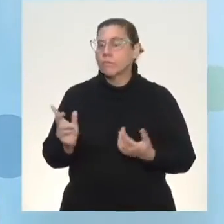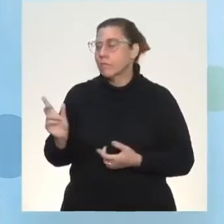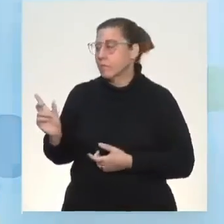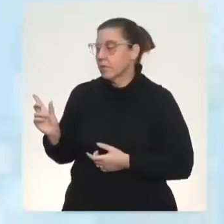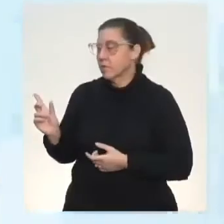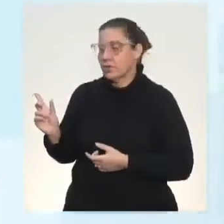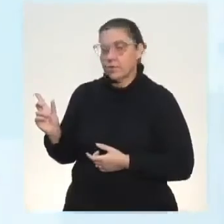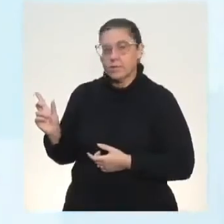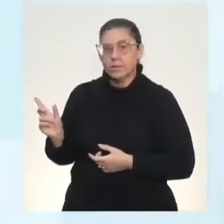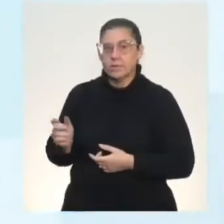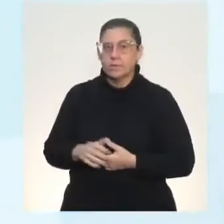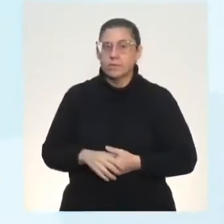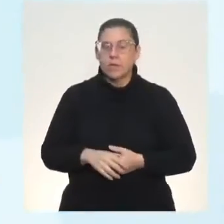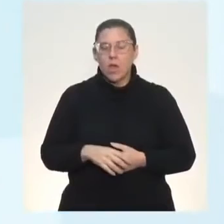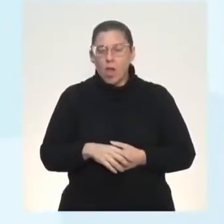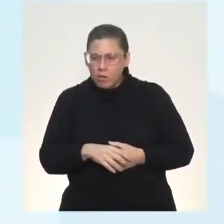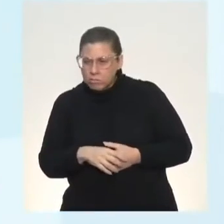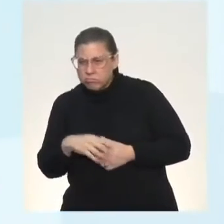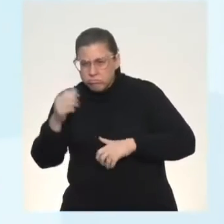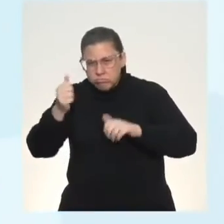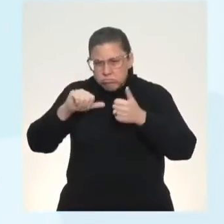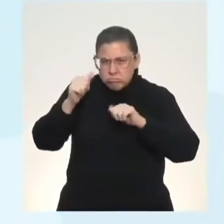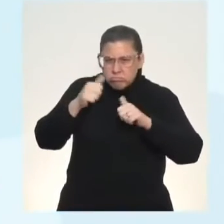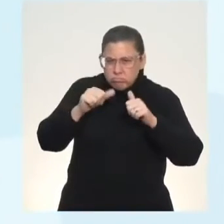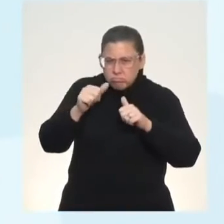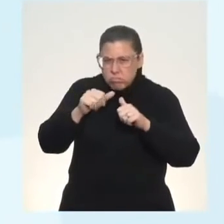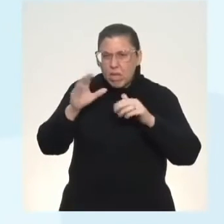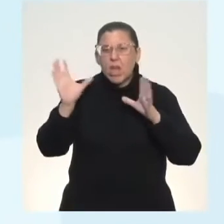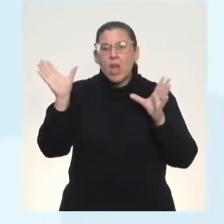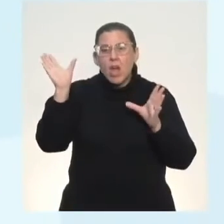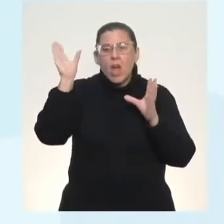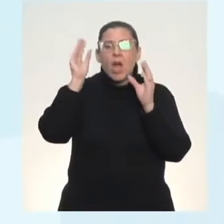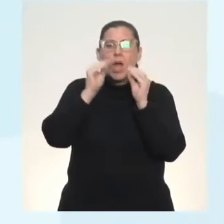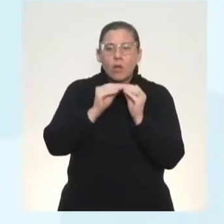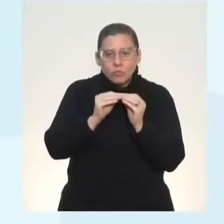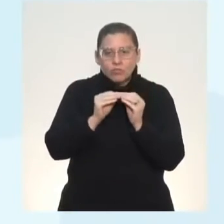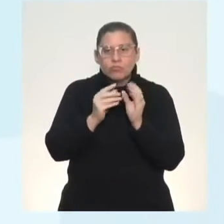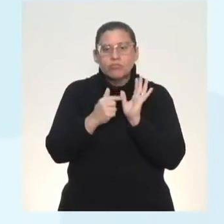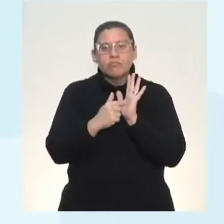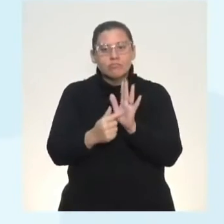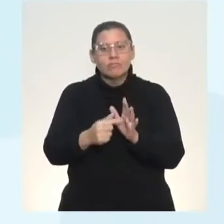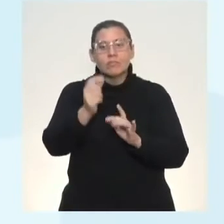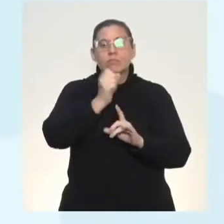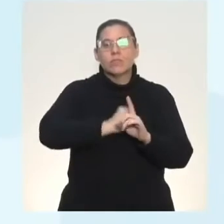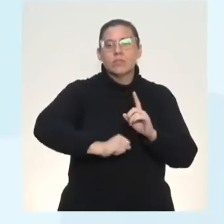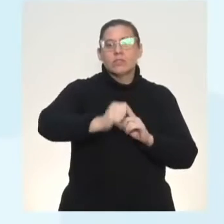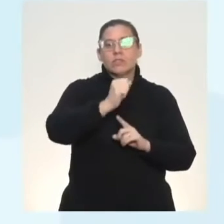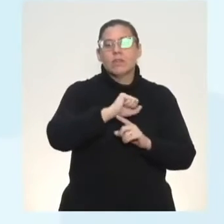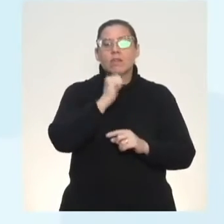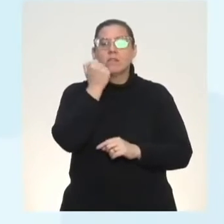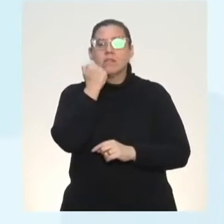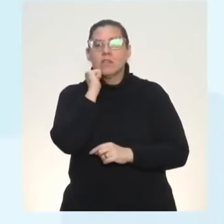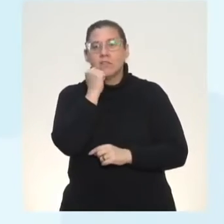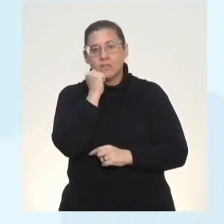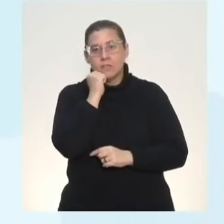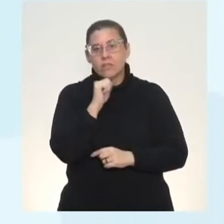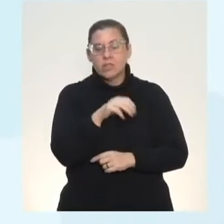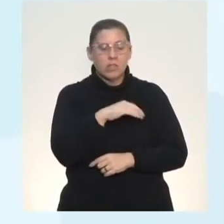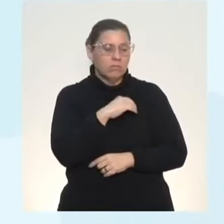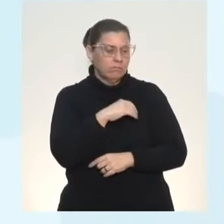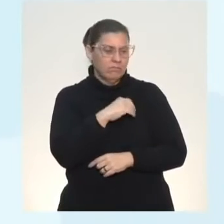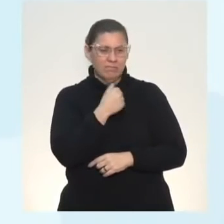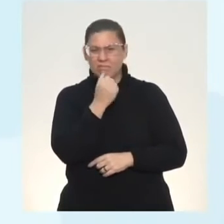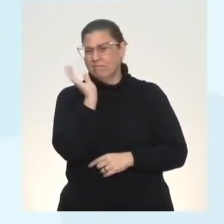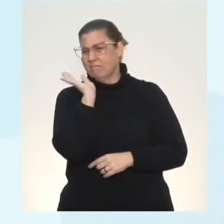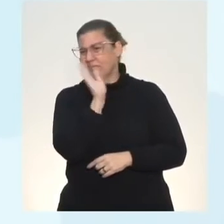dele, que bonitão aí. Ele analisou os resultados e concluiu e apresentou para a sociedade científica, que não deu a menor bola para